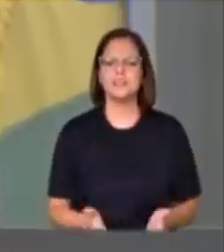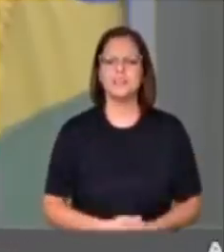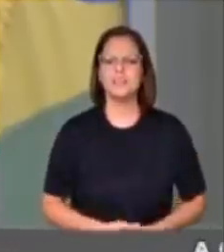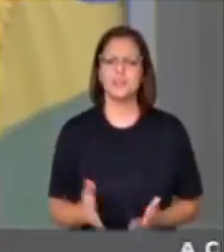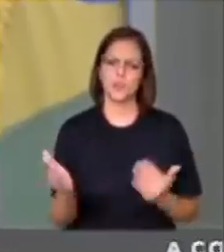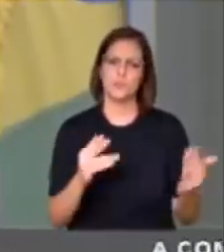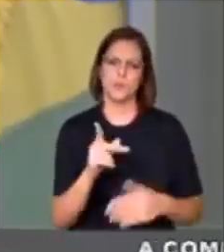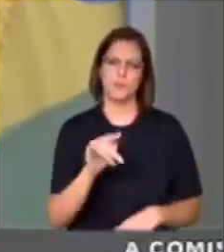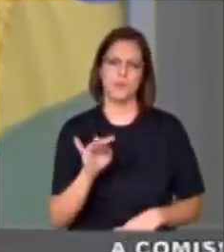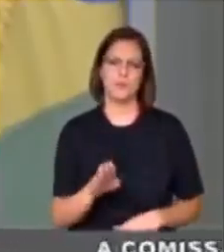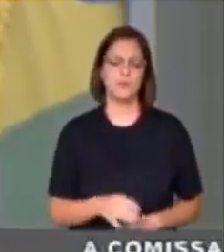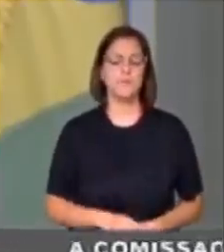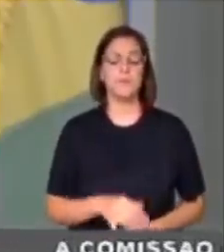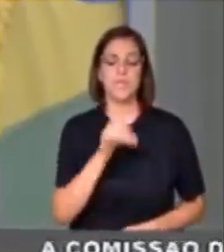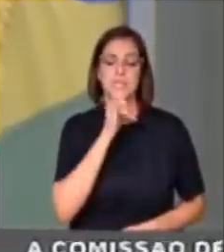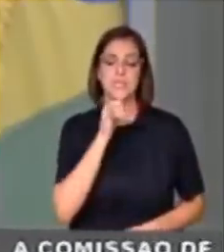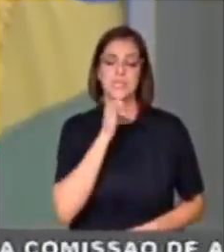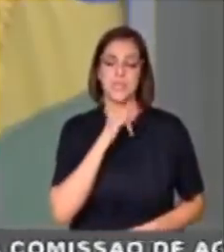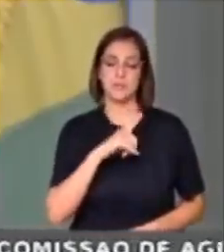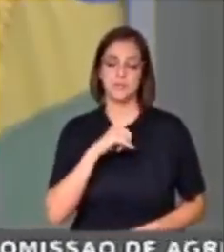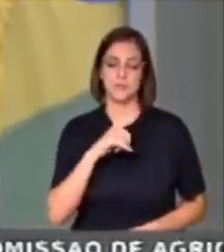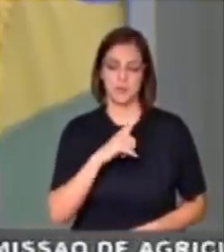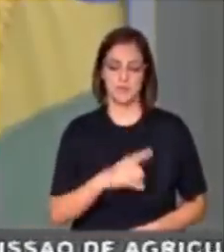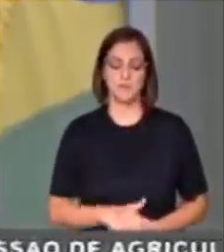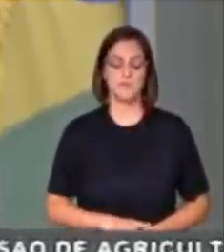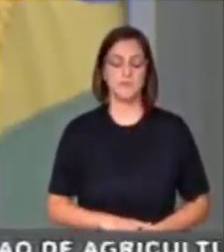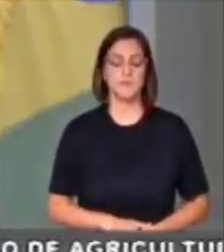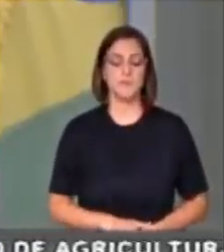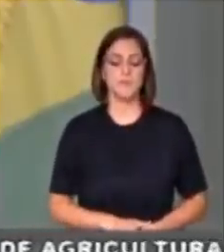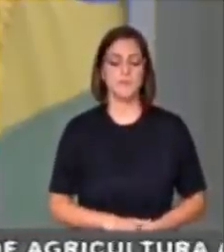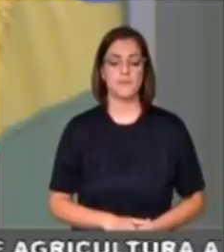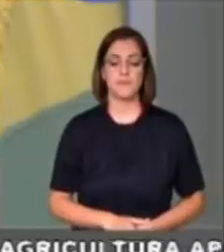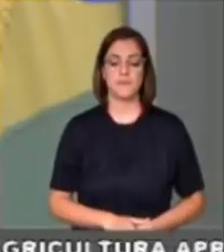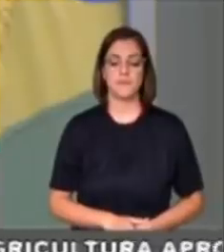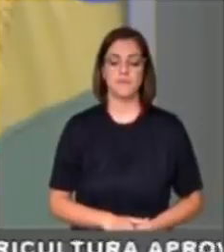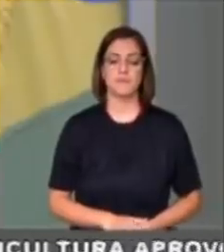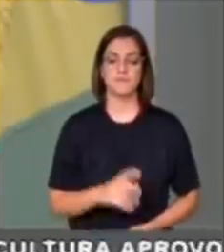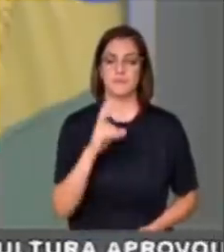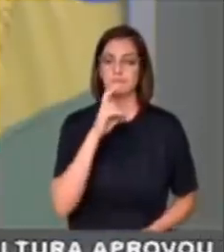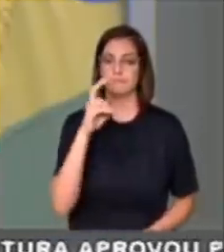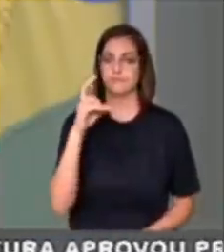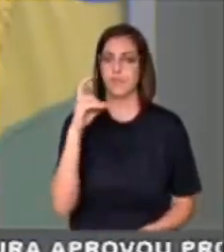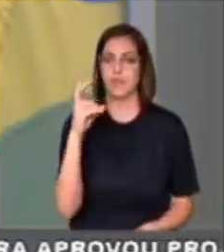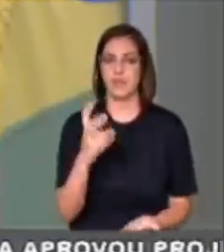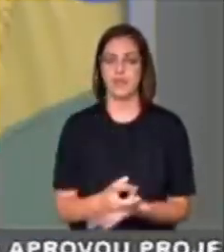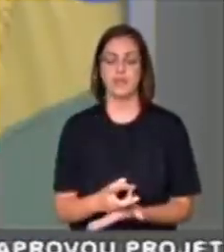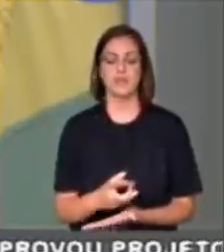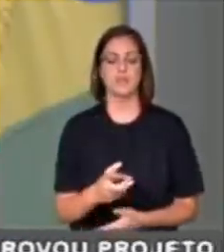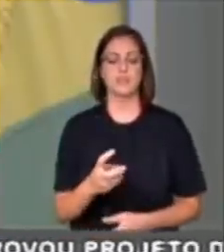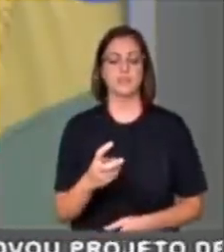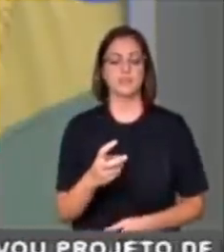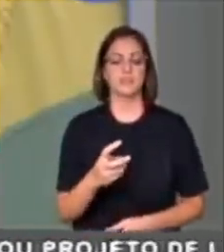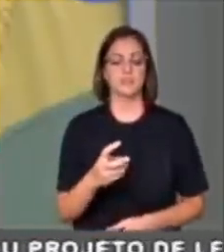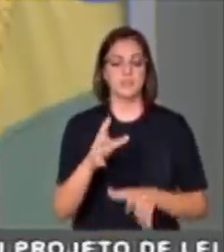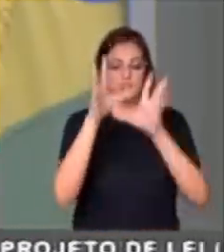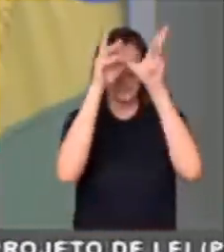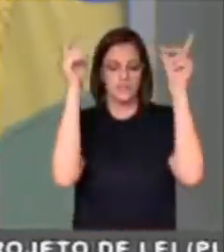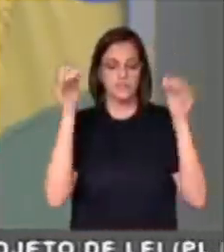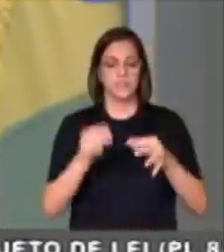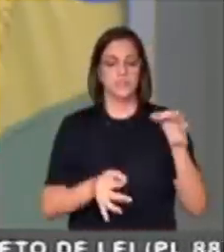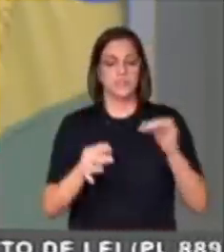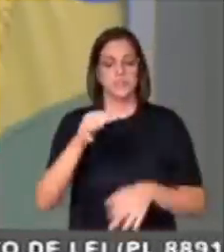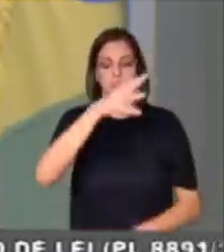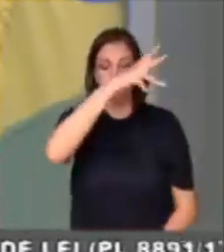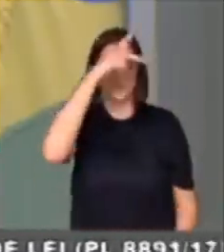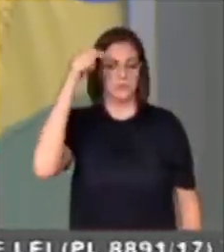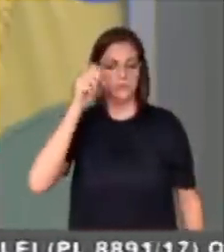Para vocês terem uma ideia, um exemplo realmente assustador do Tribunal de Justiça do Mato Grosso do Sul, e eu peço um